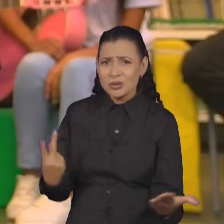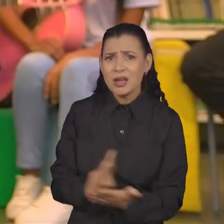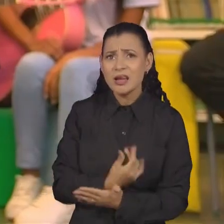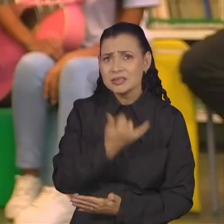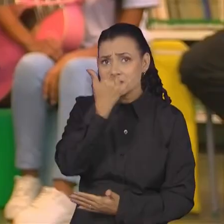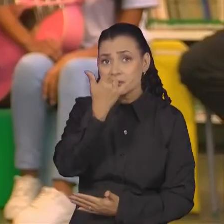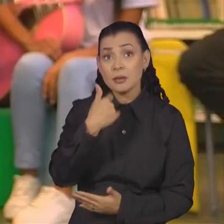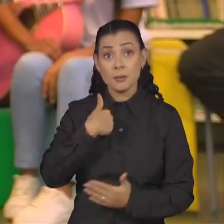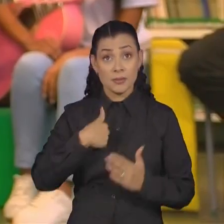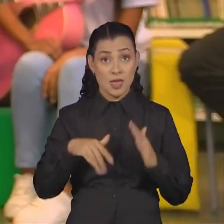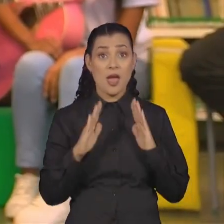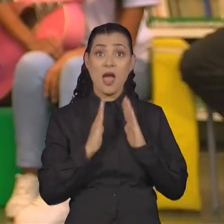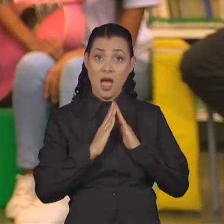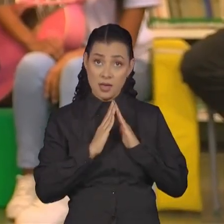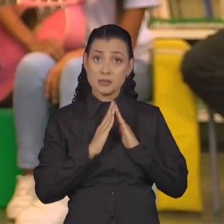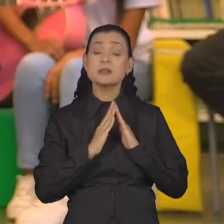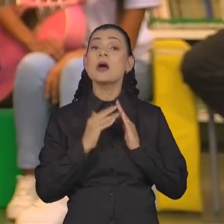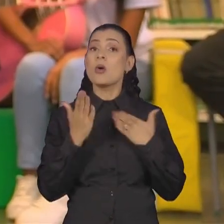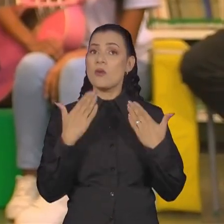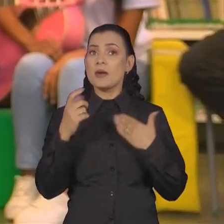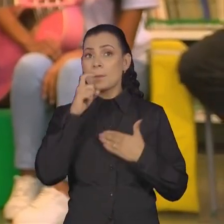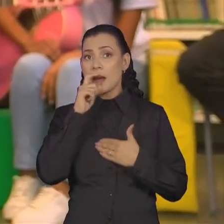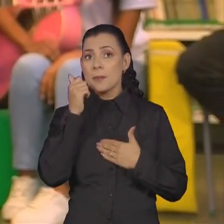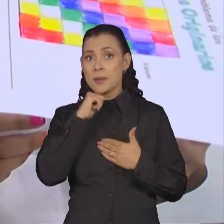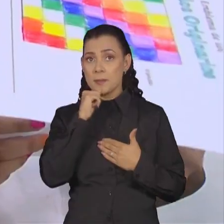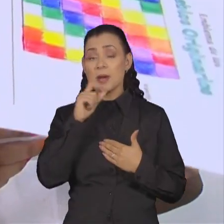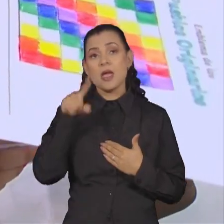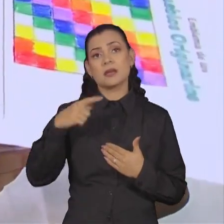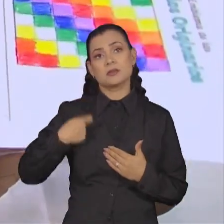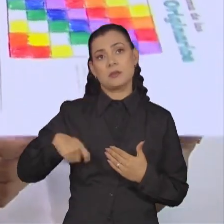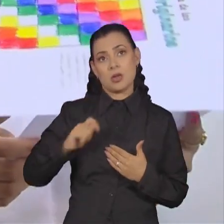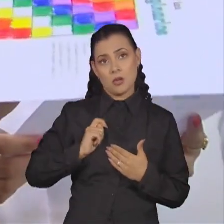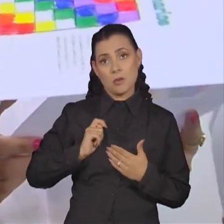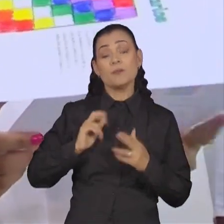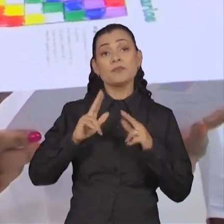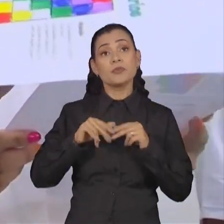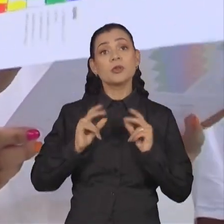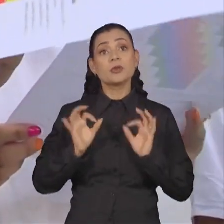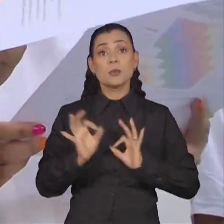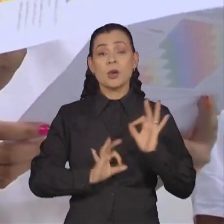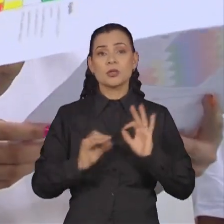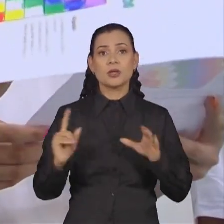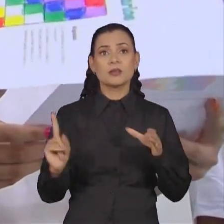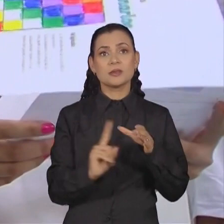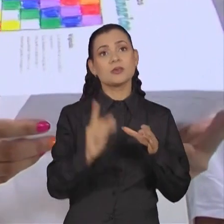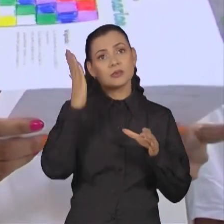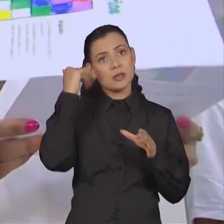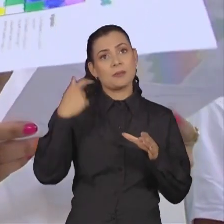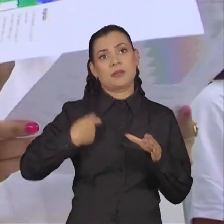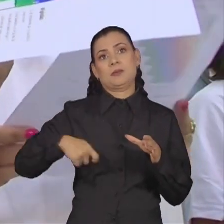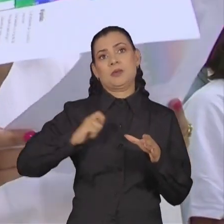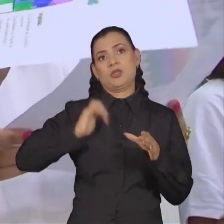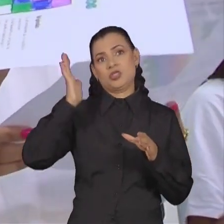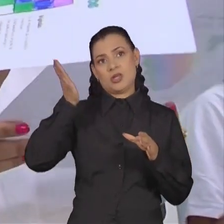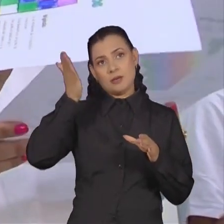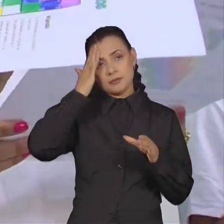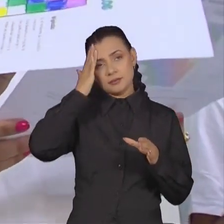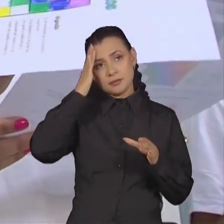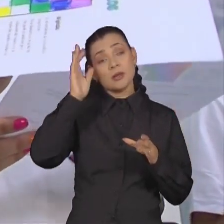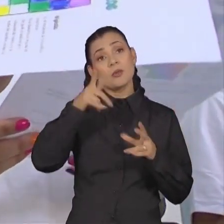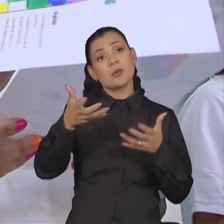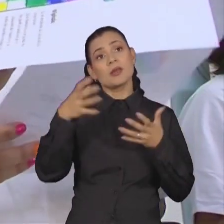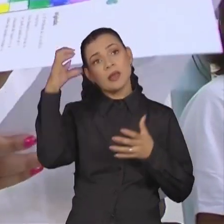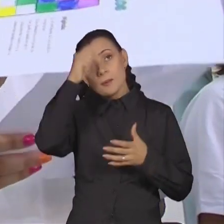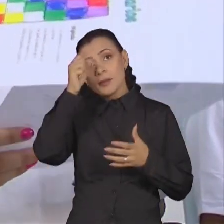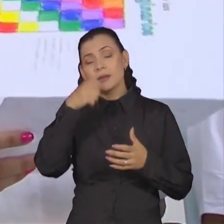minha casa, meus pais conversam em espanhol. Então, quando eu entrei no projeto, eu já sabia um pouco de espanhol. Eu entrei no projeto para aprender